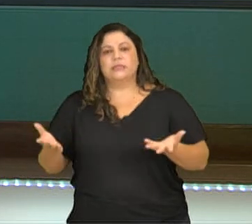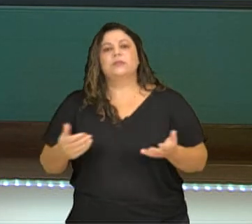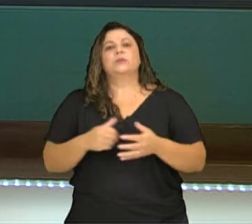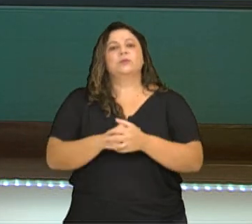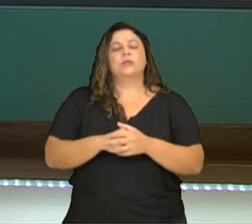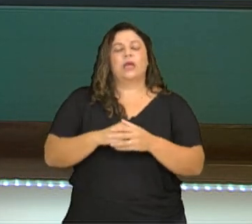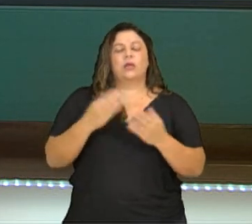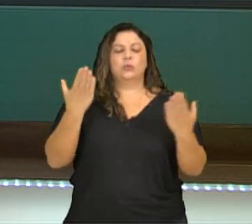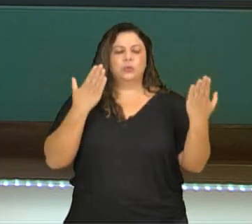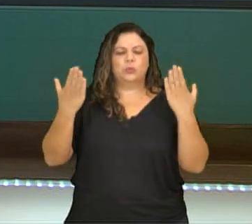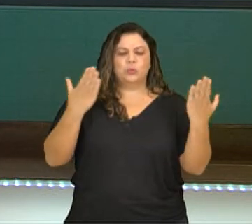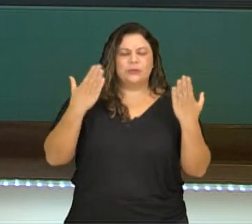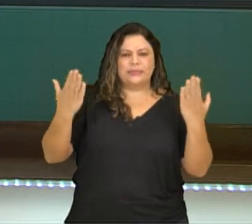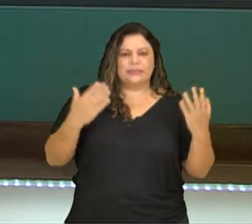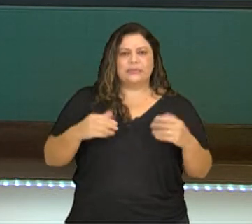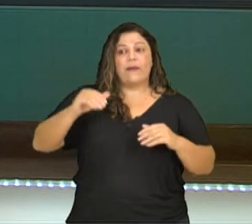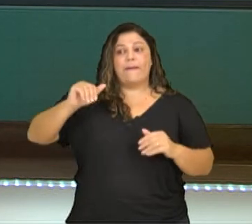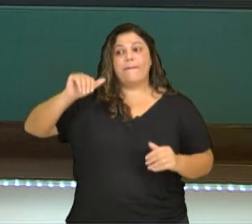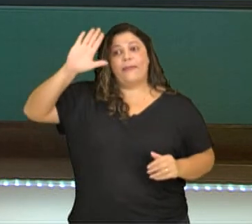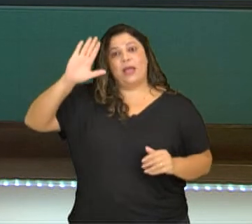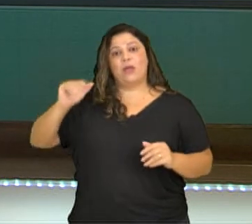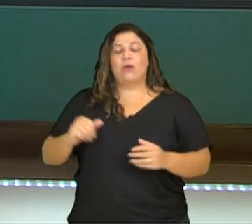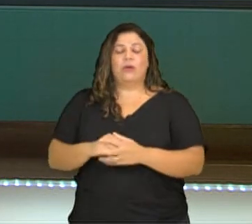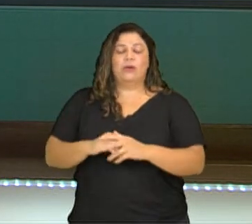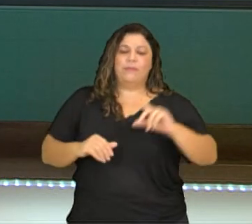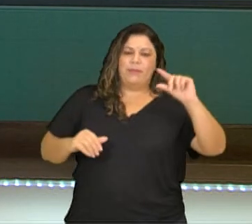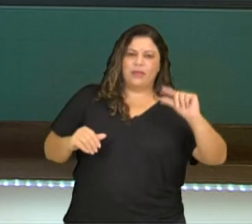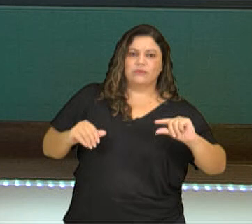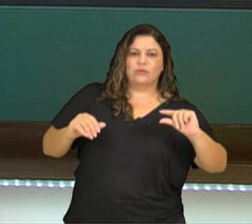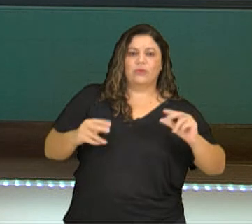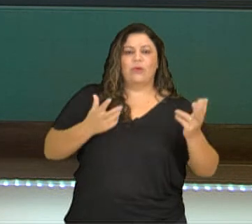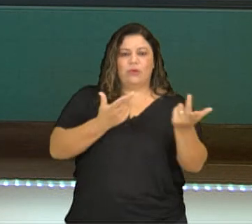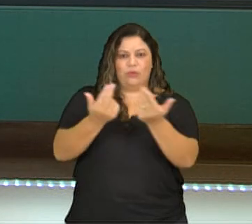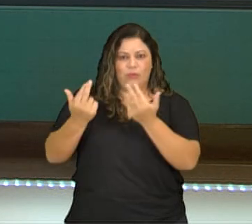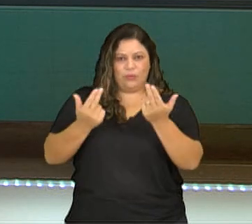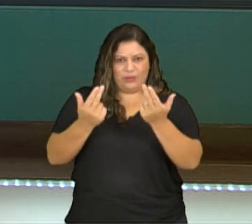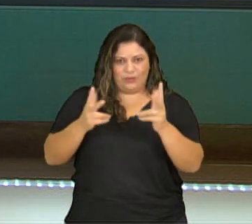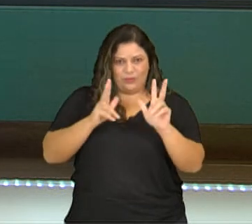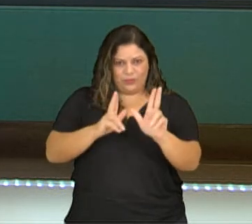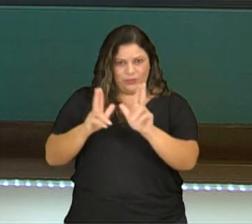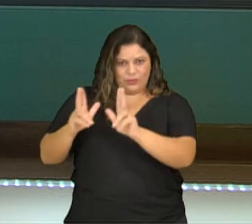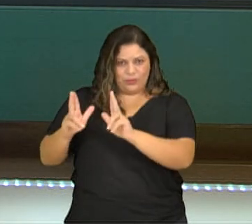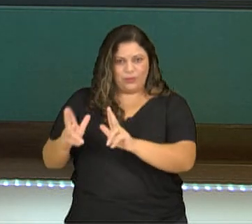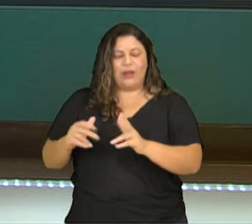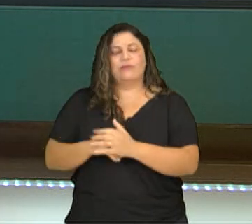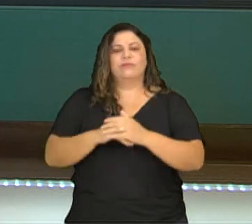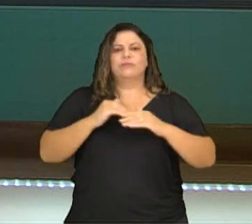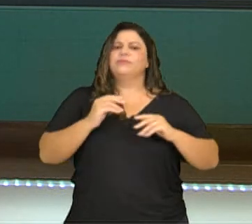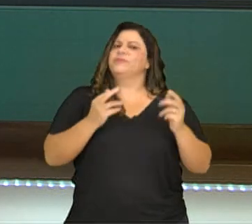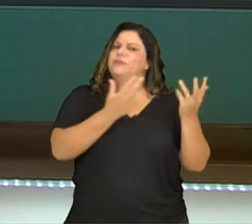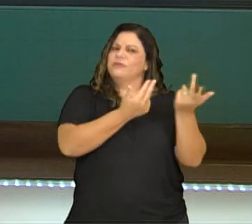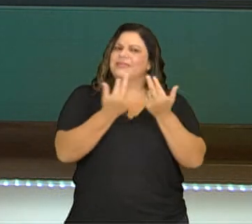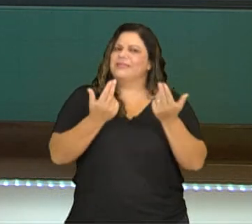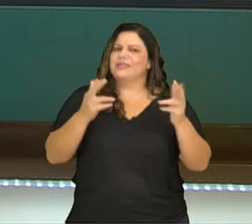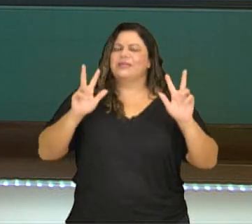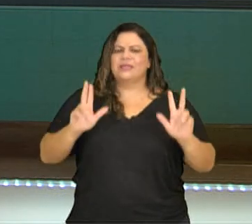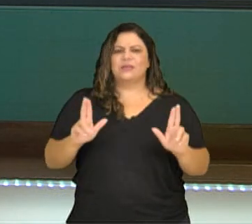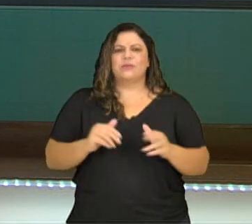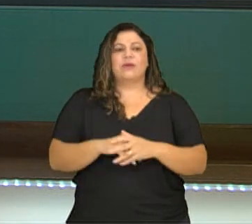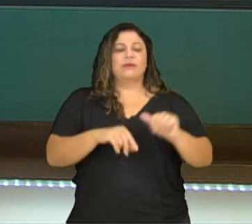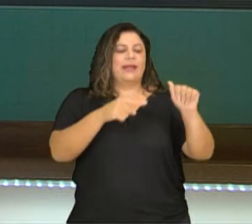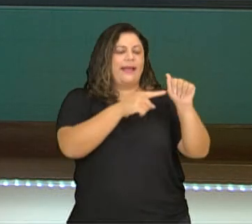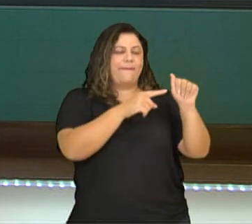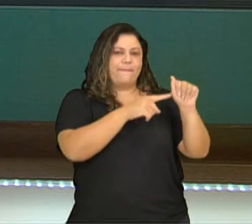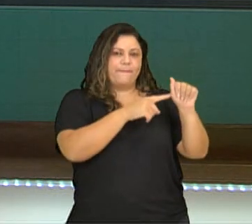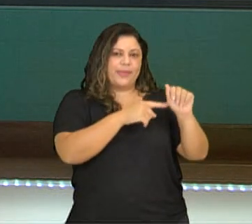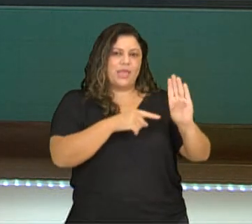ao segundo, é maior, menor ou igual. Então, vocês vão fazer o mesmo procedimento na